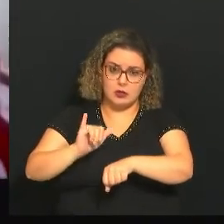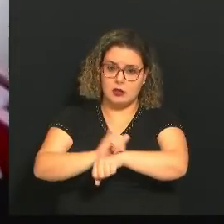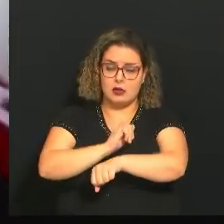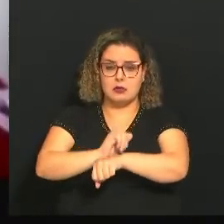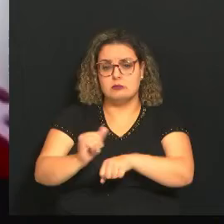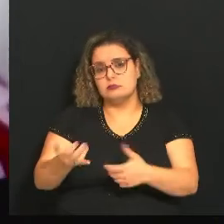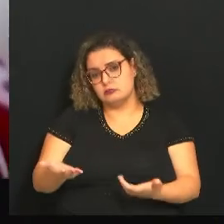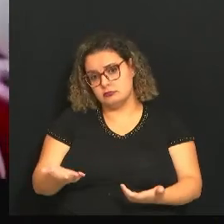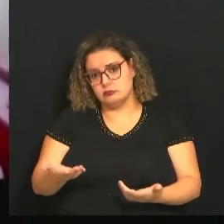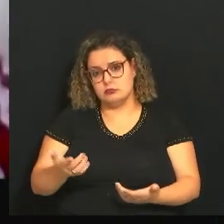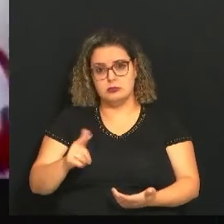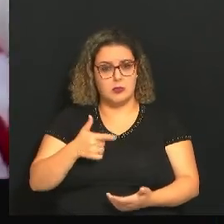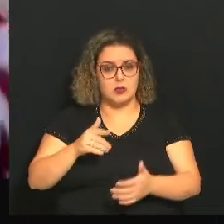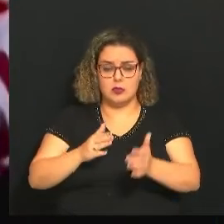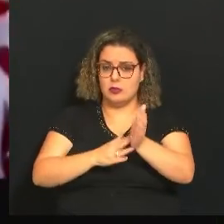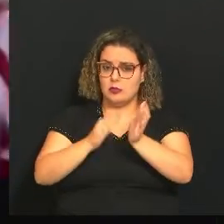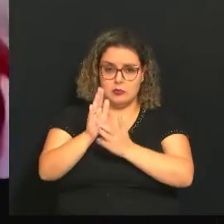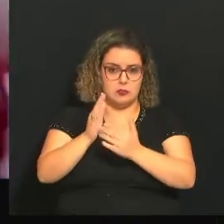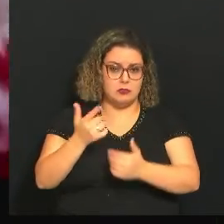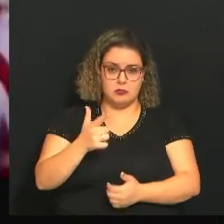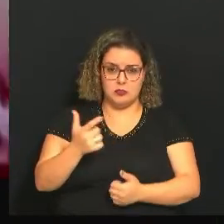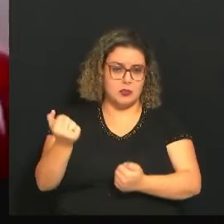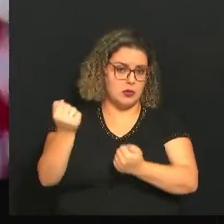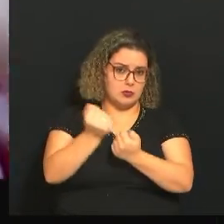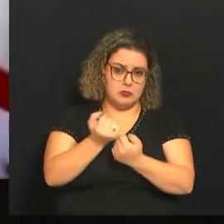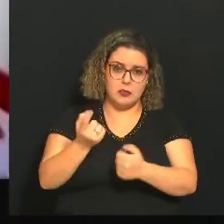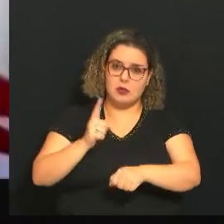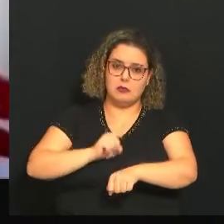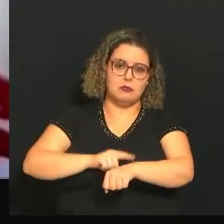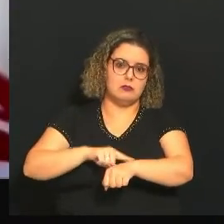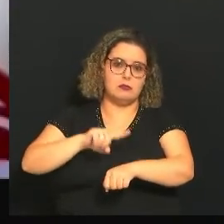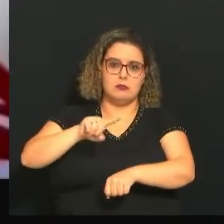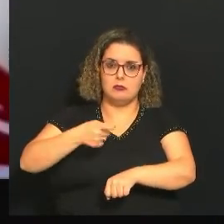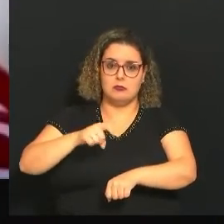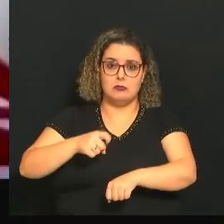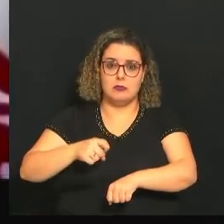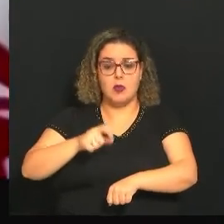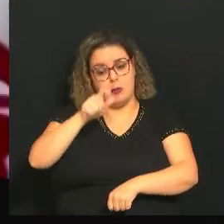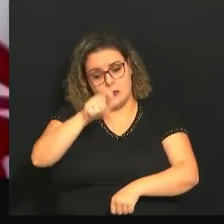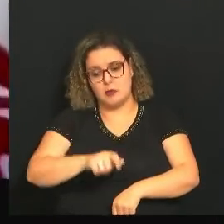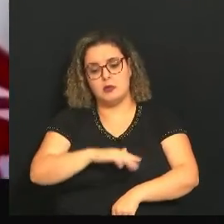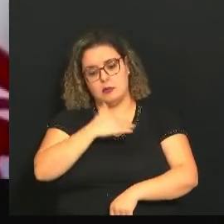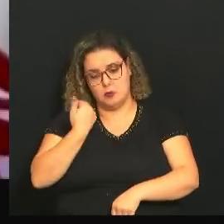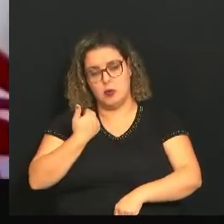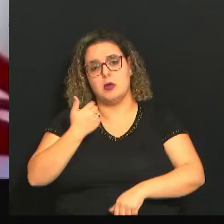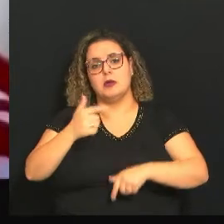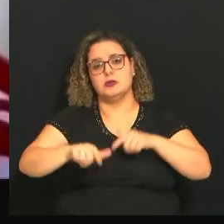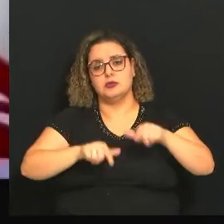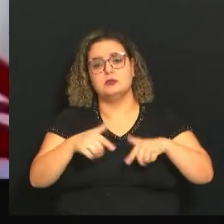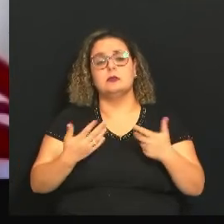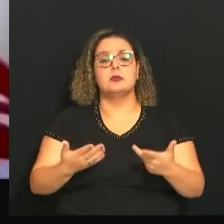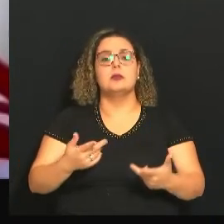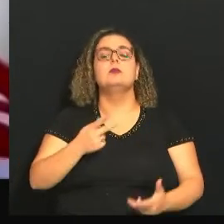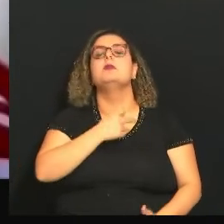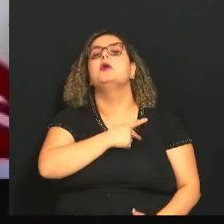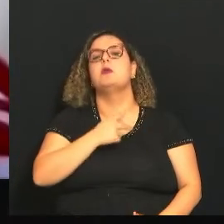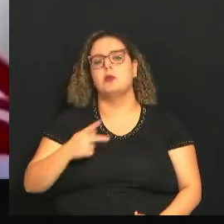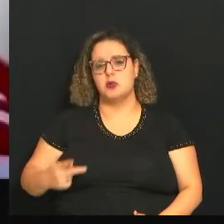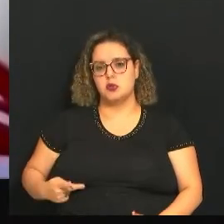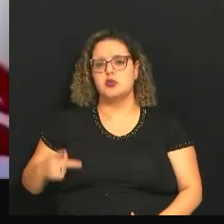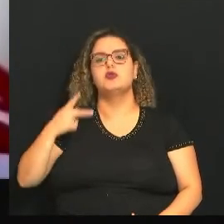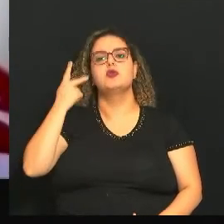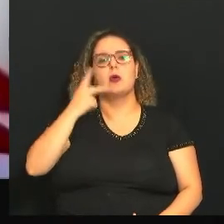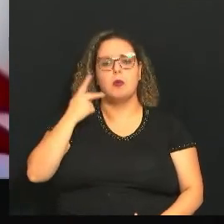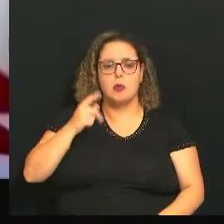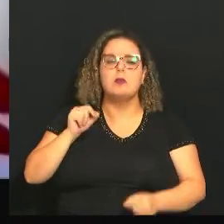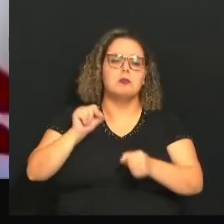que não tem concurso, não tem reposição. Então, faz hora extra, alguém vai morrer de trabalhar, mas está ali. A política pública está sendo feita. Não vamos nem